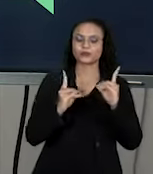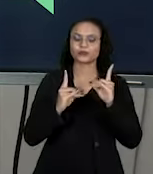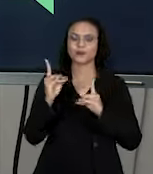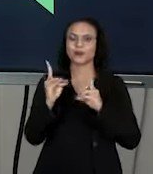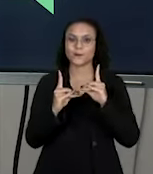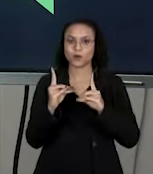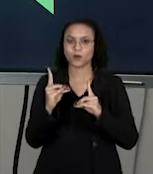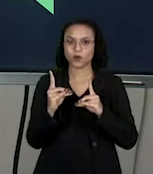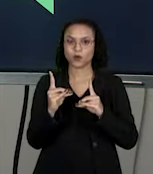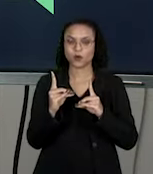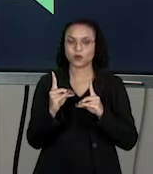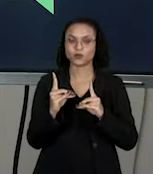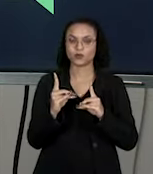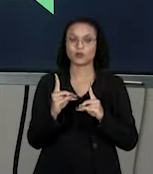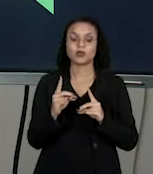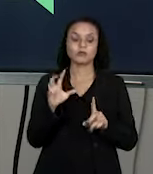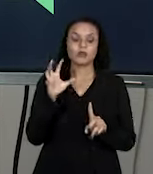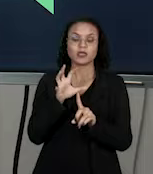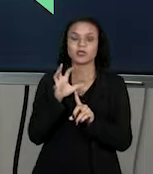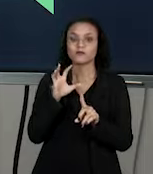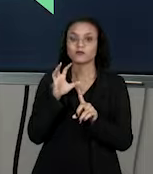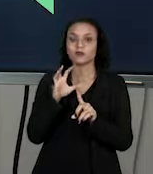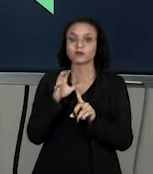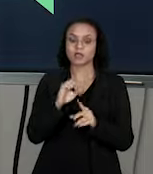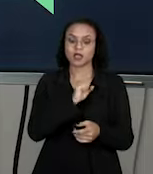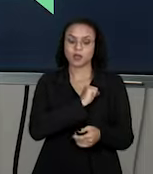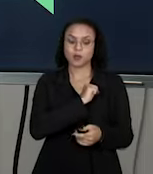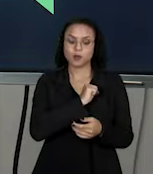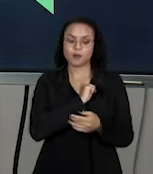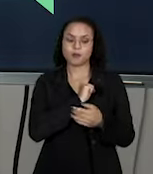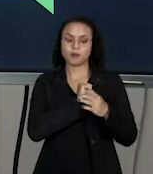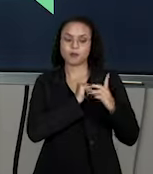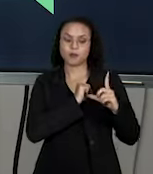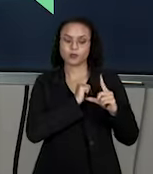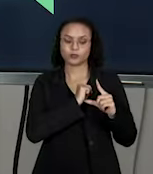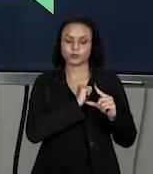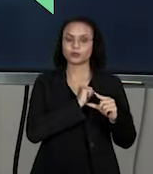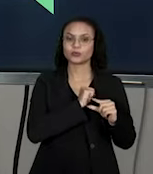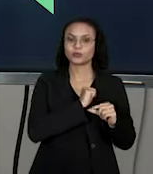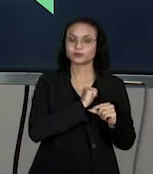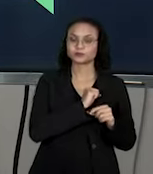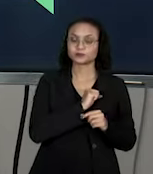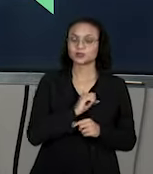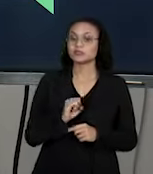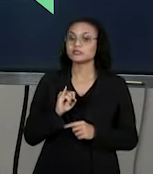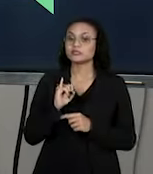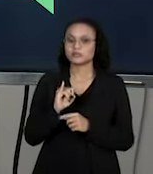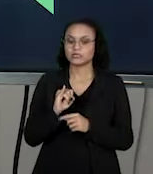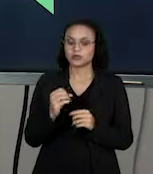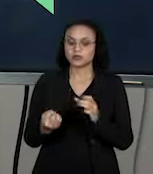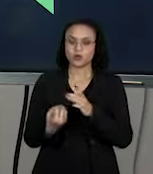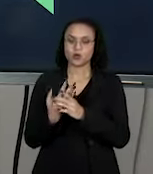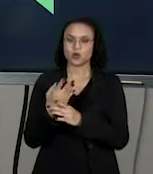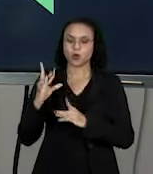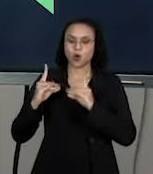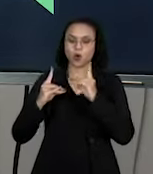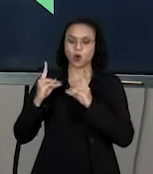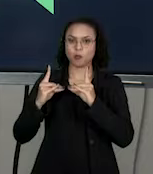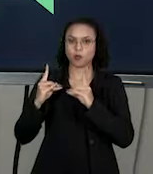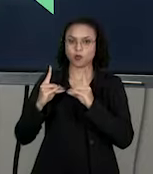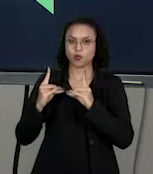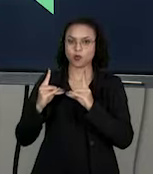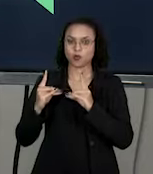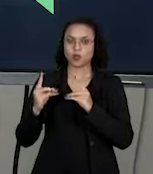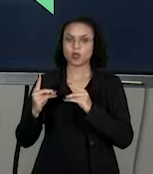irá desacelerar. Então, se um veio e aumentou, o corpo vai lá e produz um outro hormônio